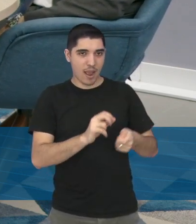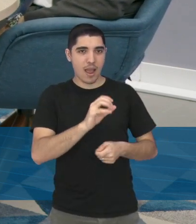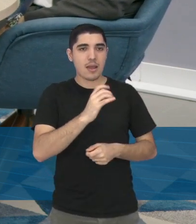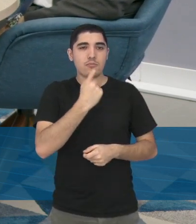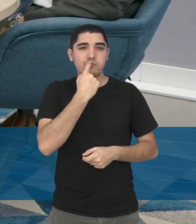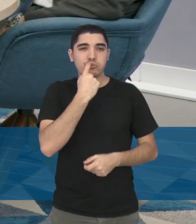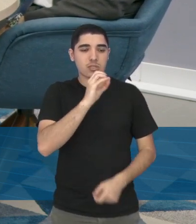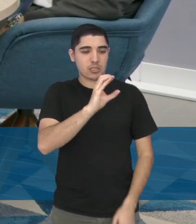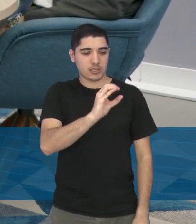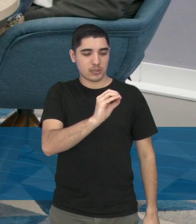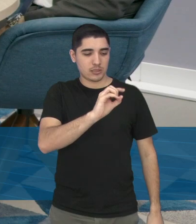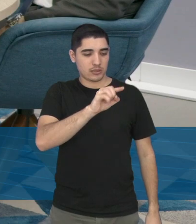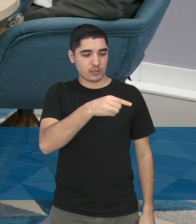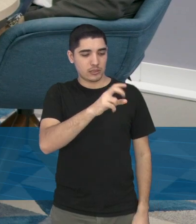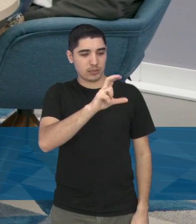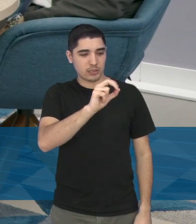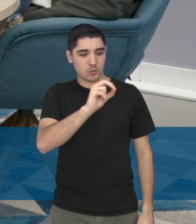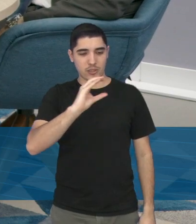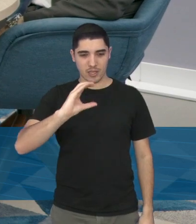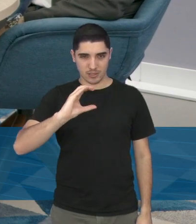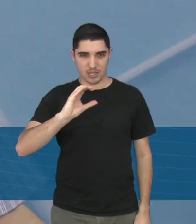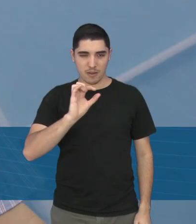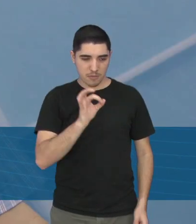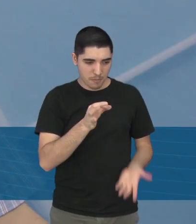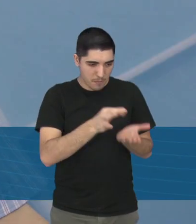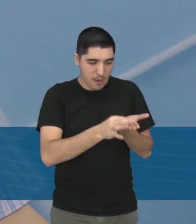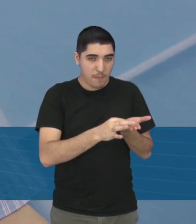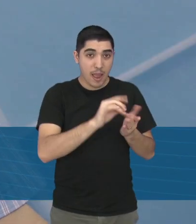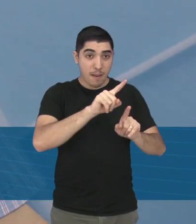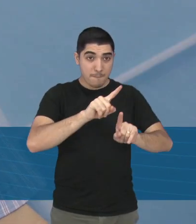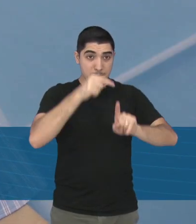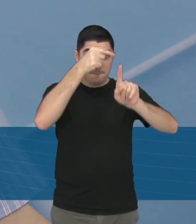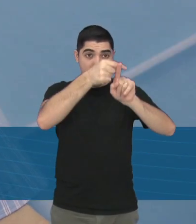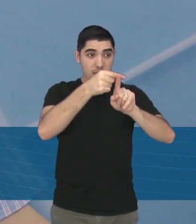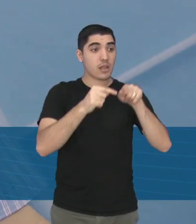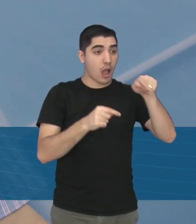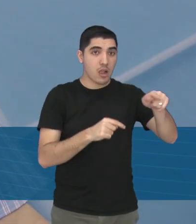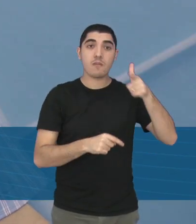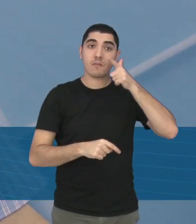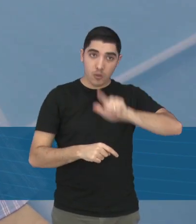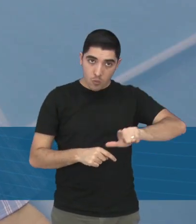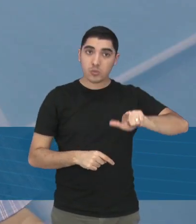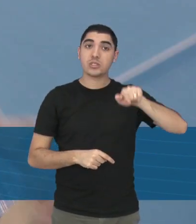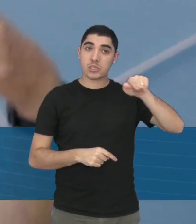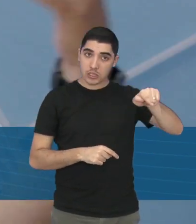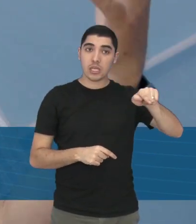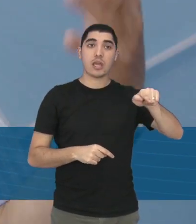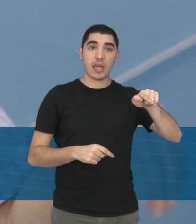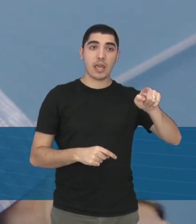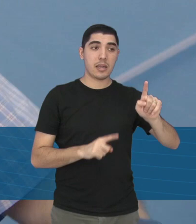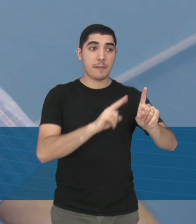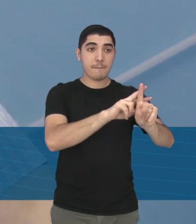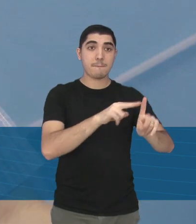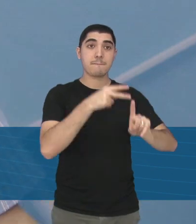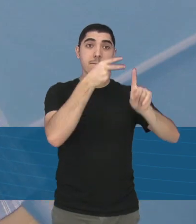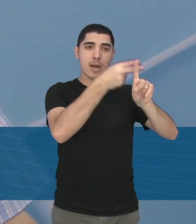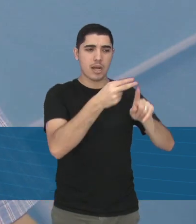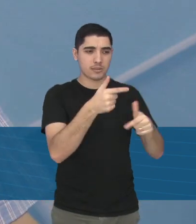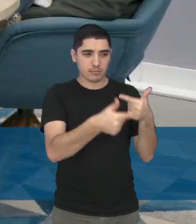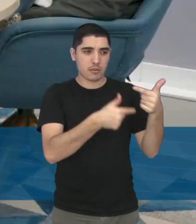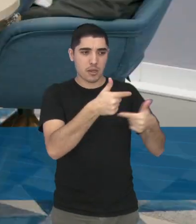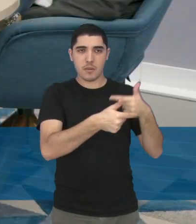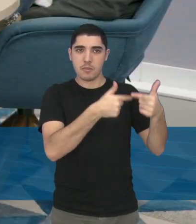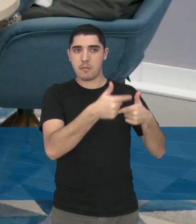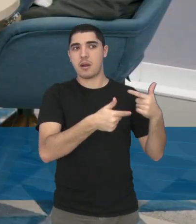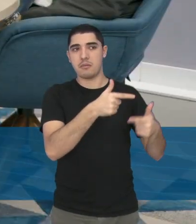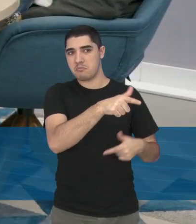a mais, né? Sobre uma quantidade produzida por dia, o cara ia produzir muito mais. Né? É uma regra da produção